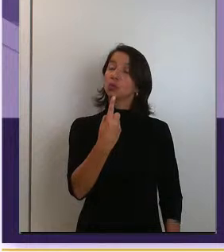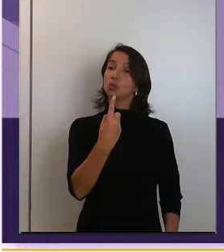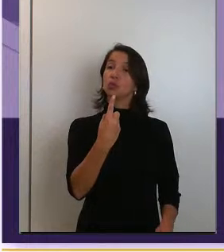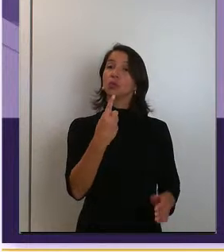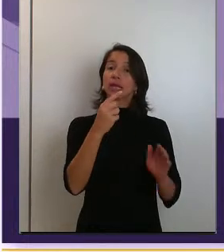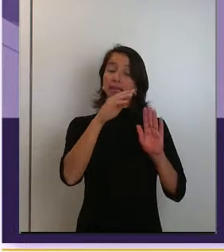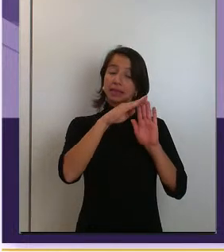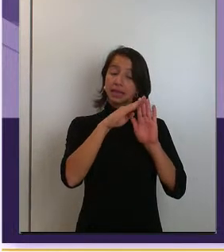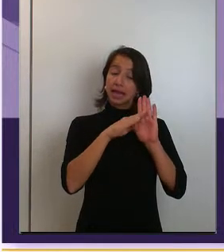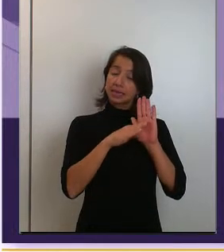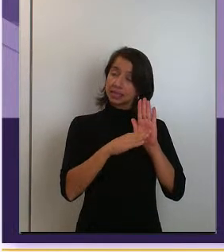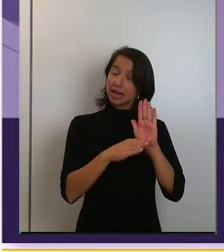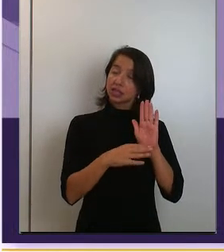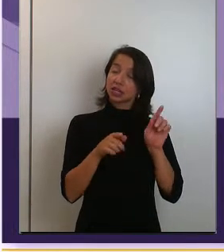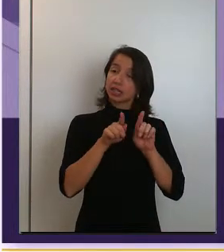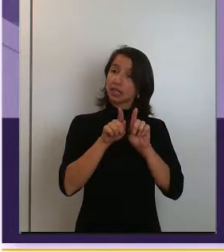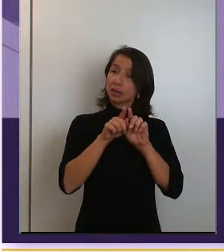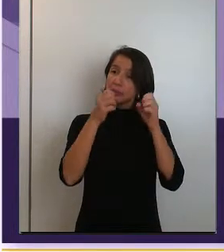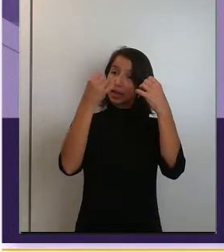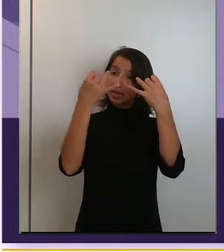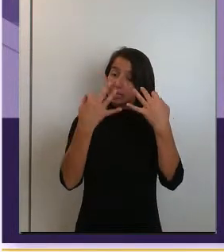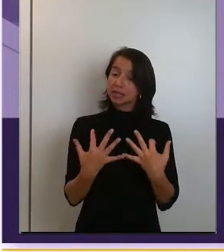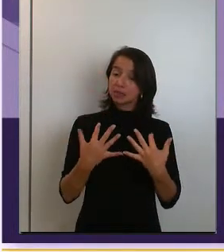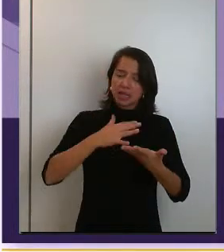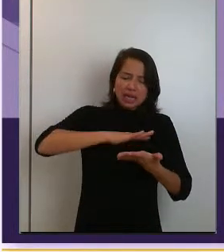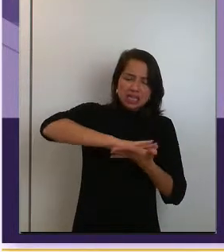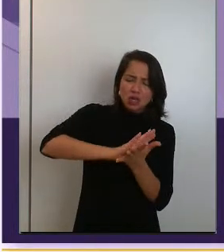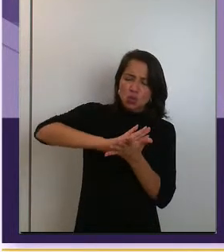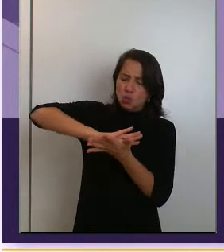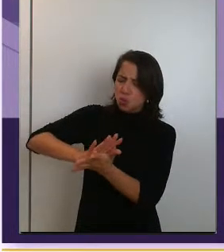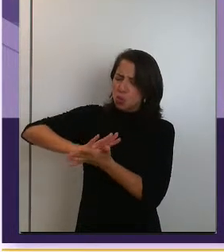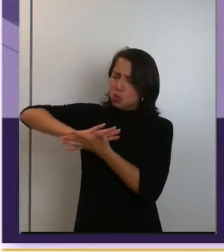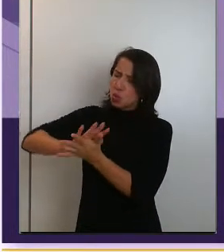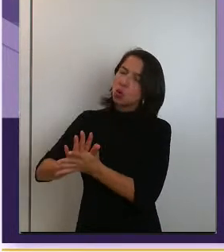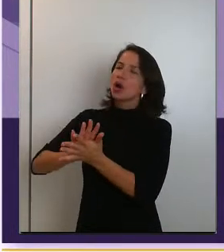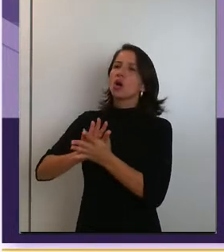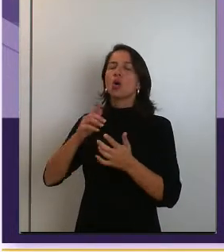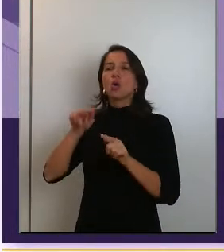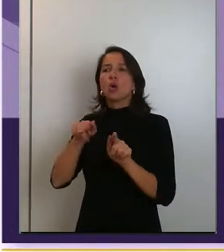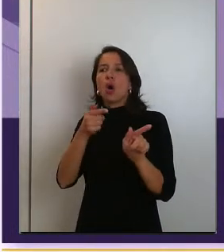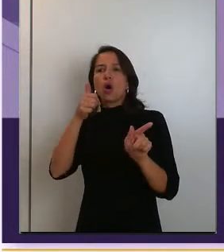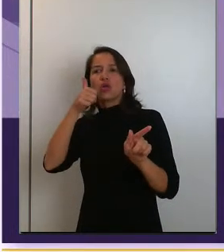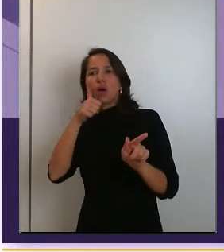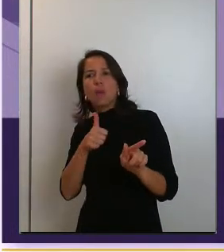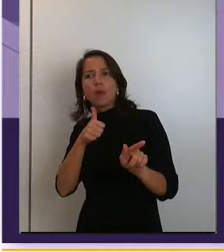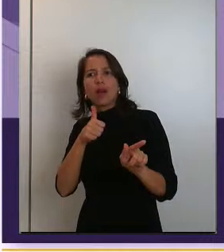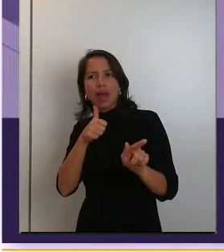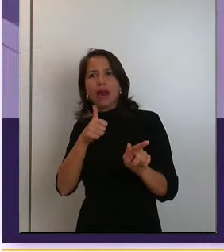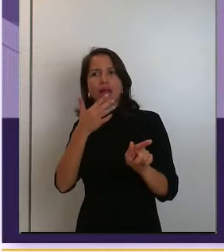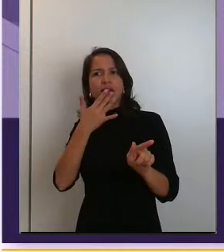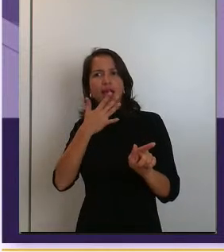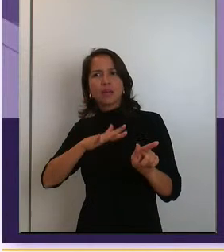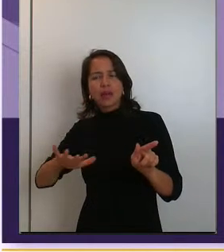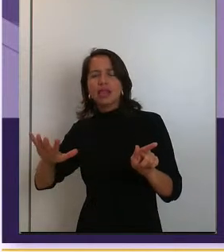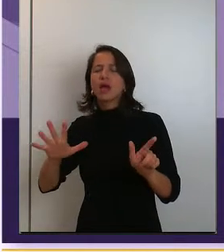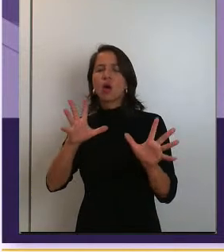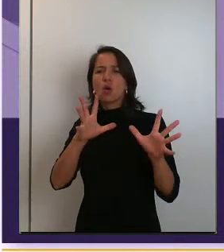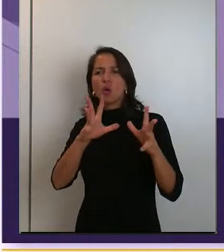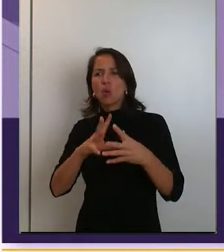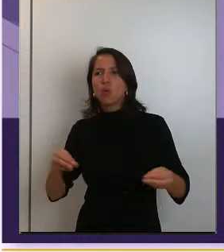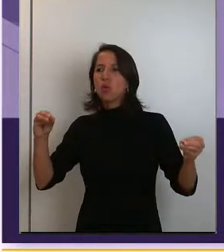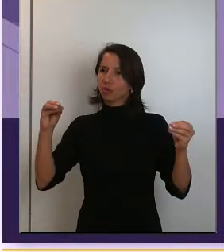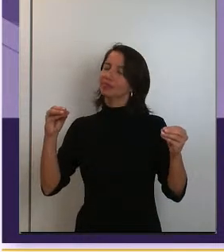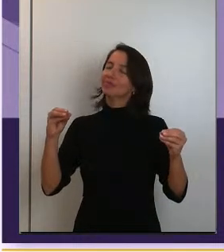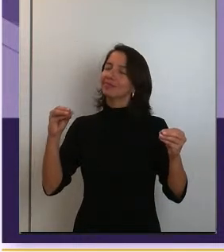de discriminação contra todas as mulheres e meninas em toda parte. E eu lembro, né, que, infelizmente, a gravidez, como já foi